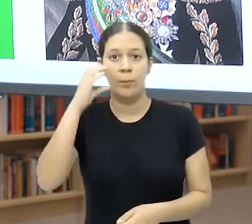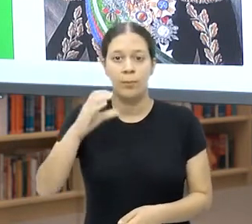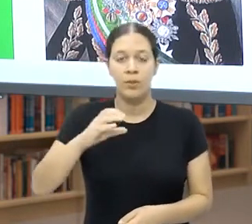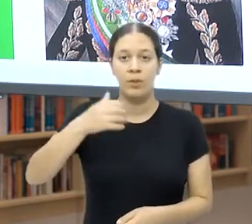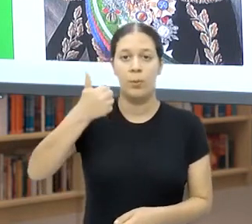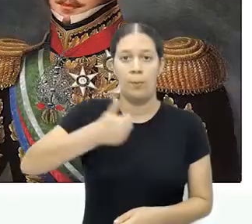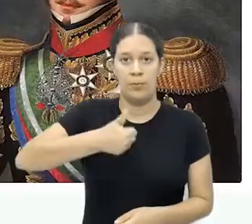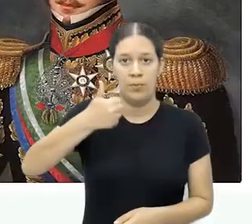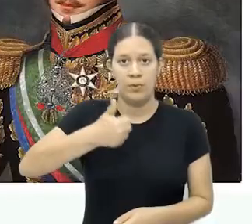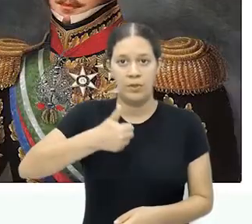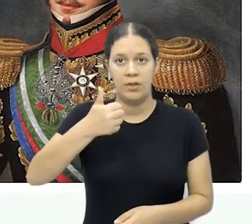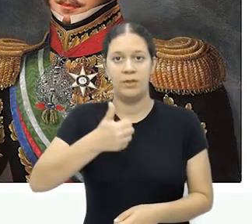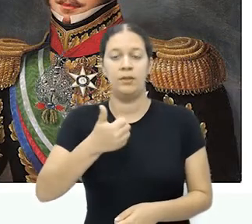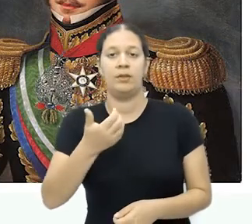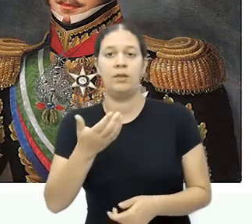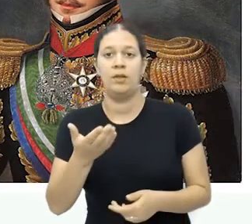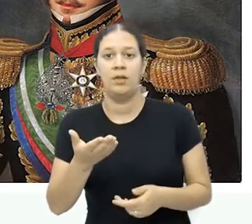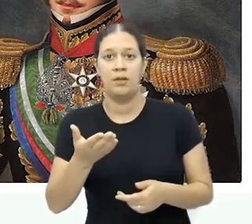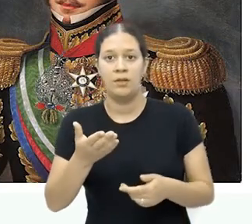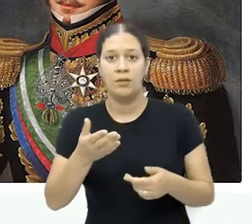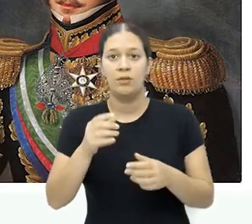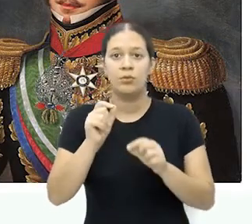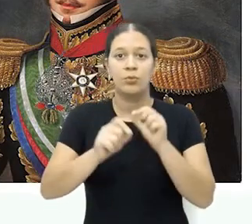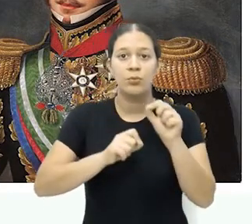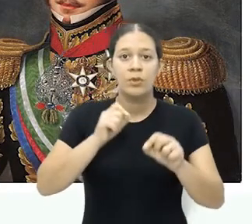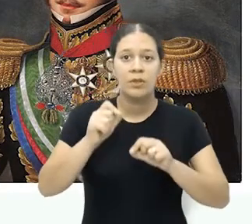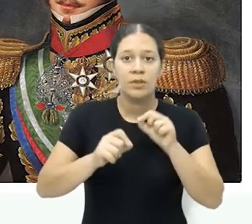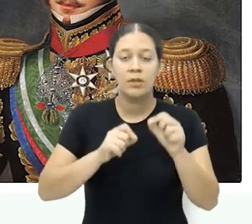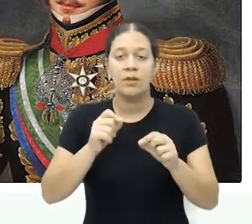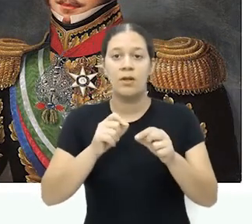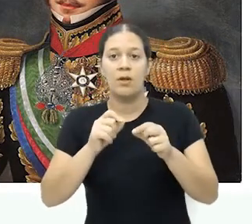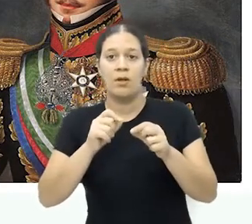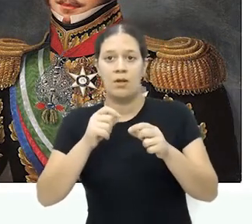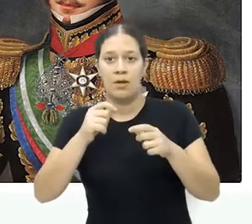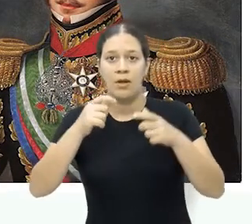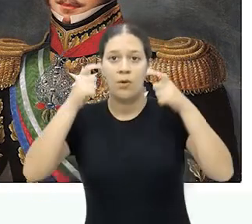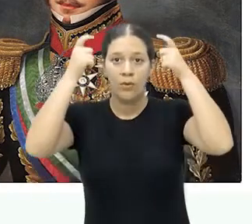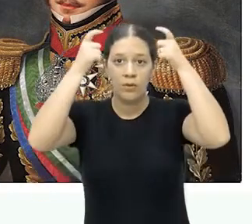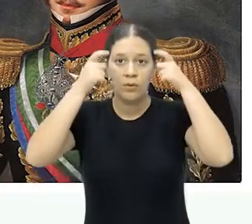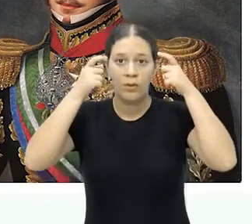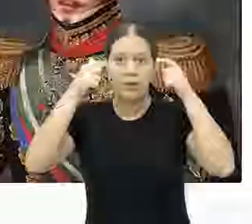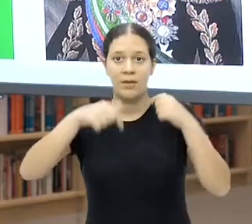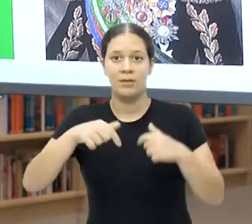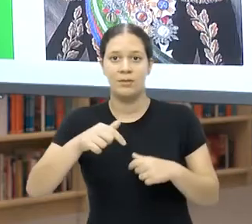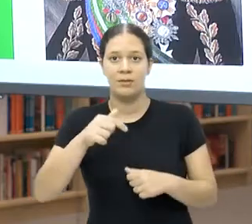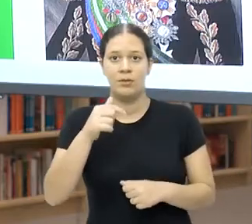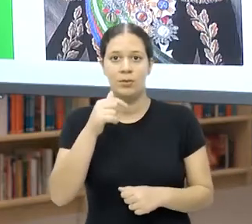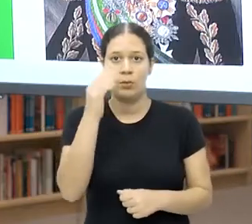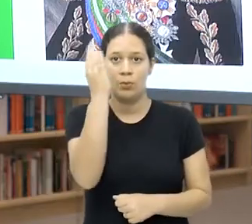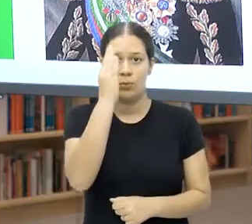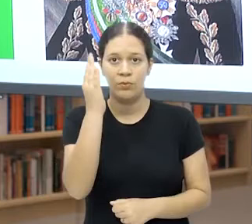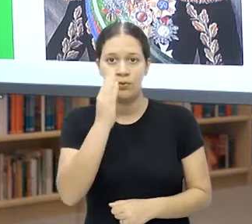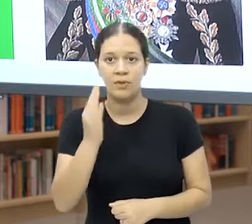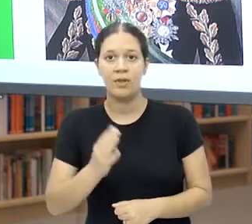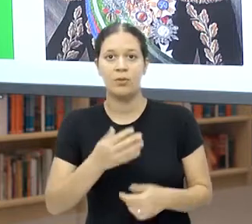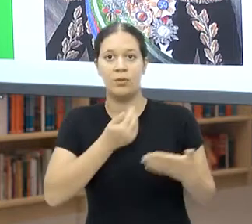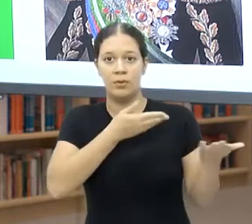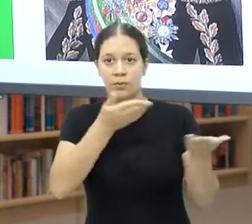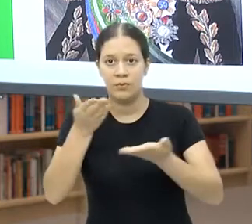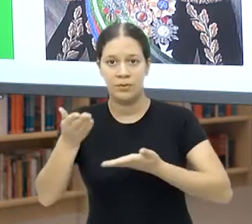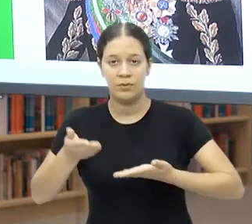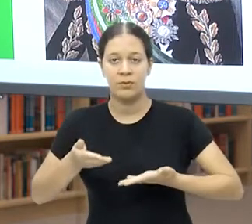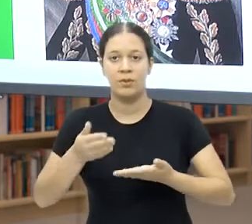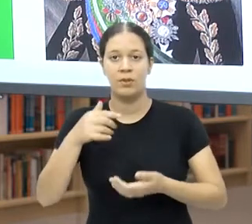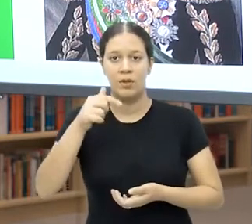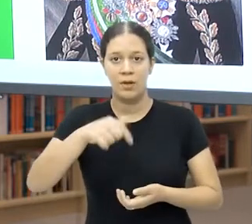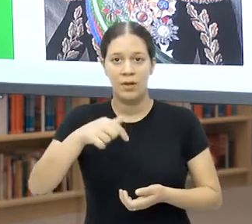I é o monarca. O que é o monarca, professor? O rei. É o rei do Brasil. Ele é convidado